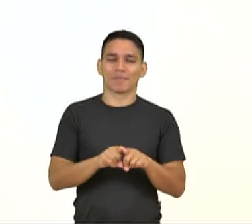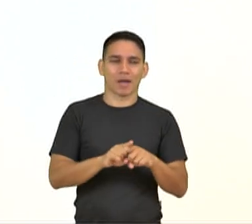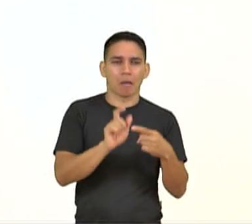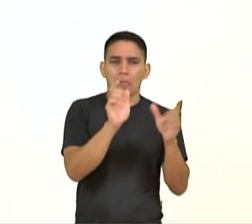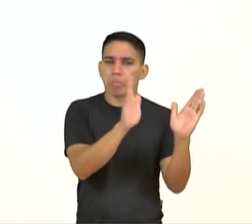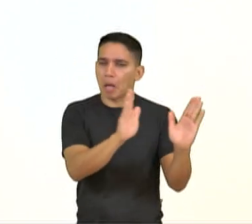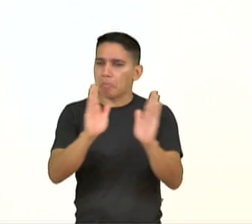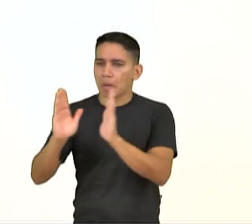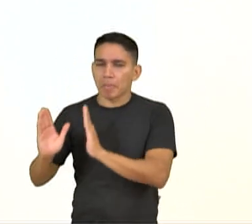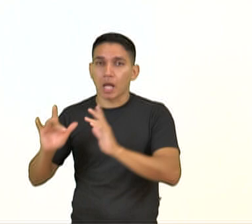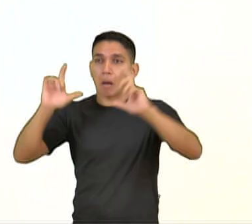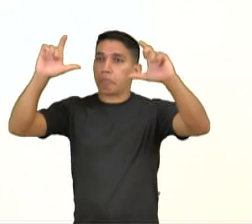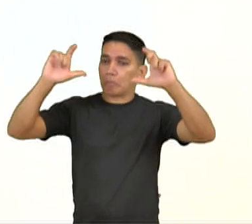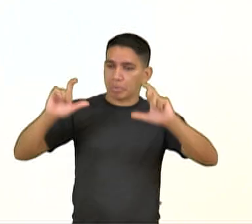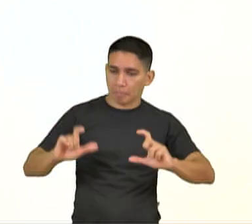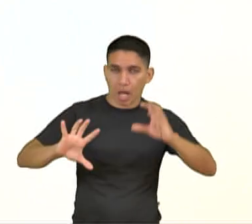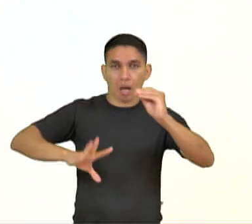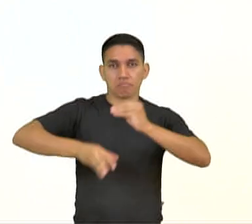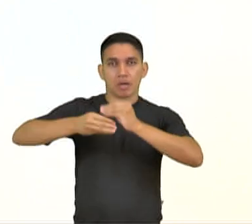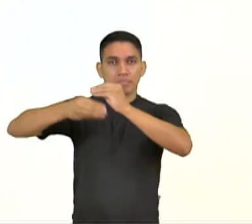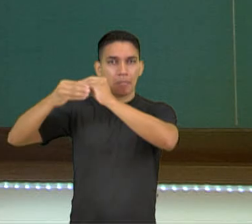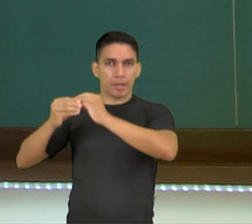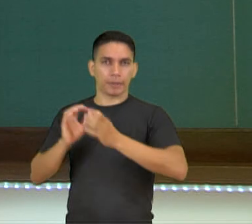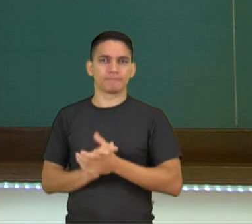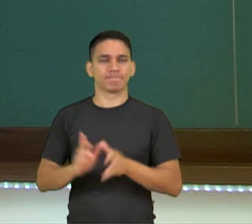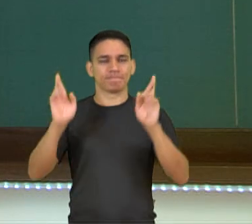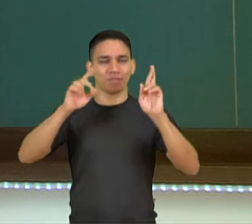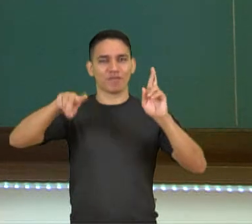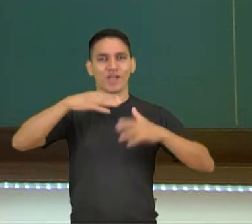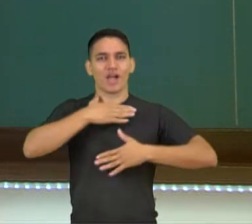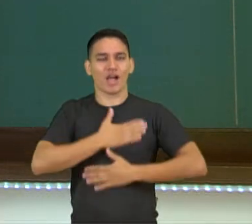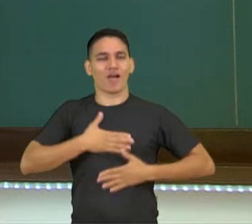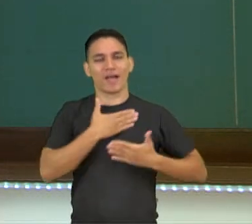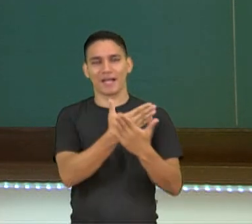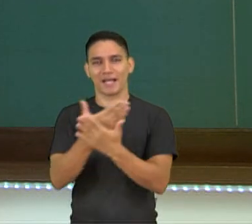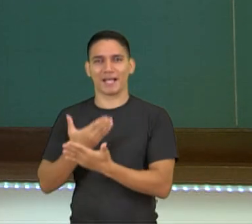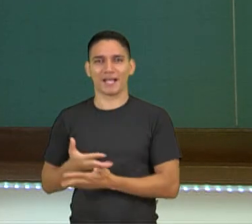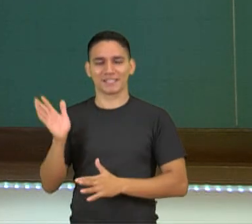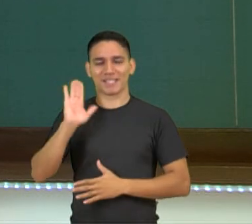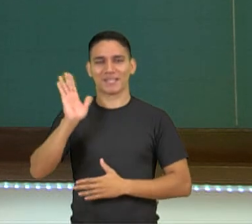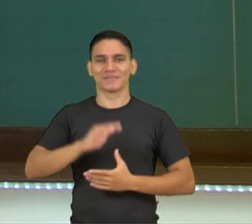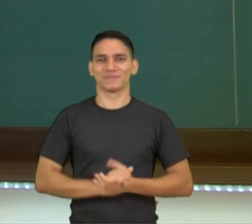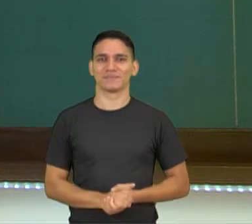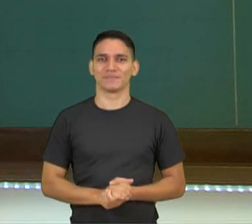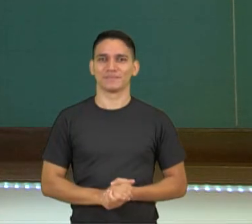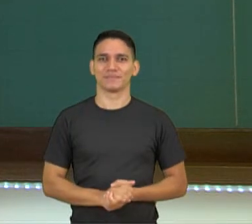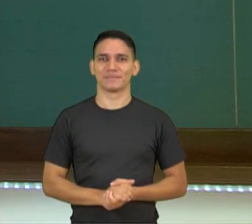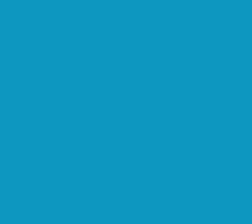partes que o compõem. Espero que você tenha gostado da aula. Até mais!